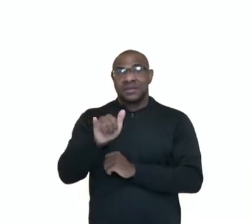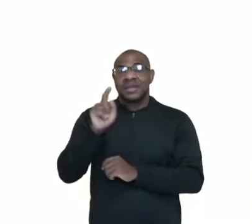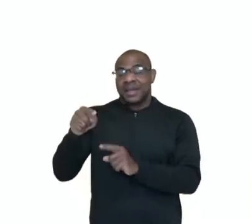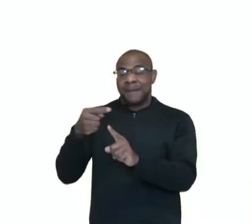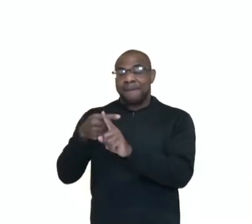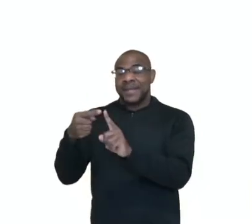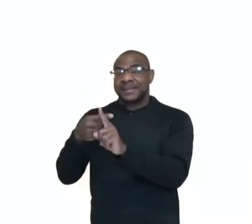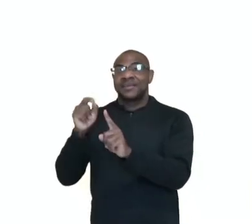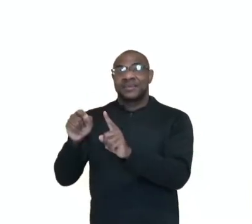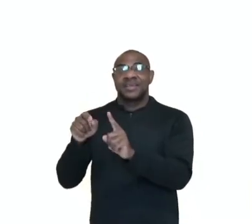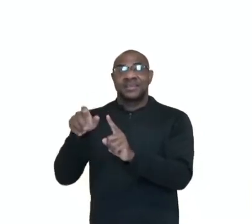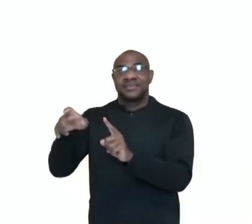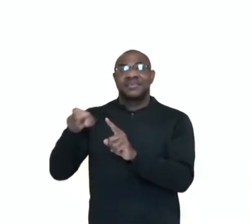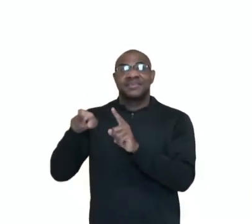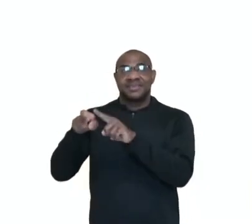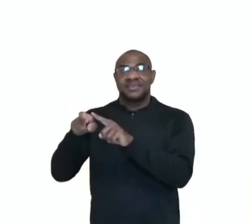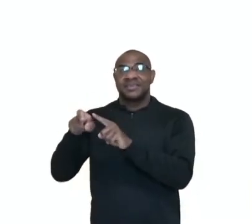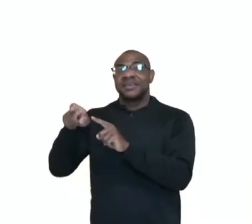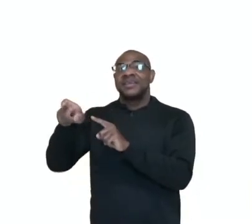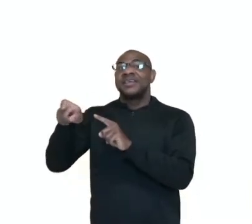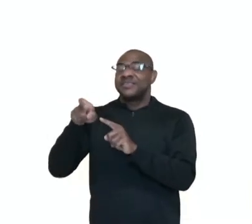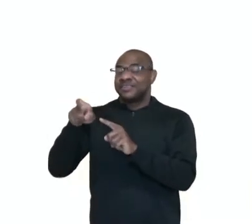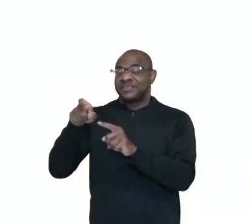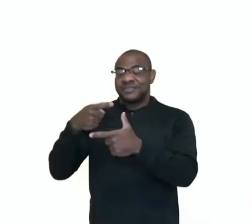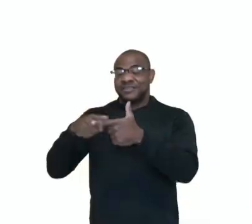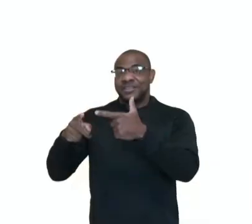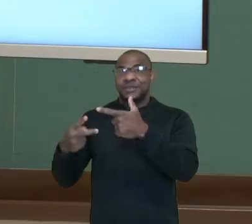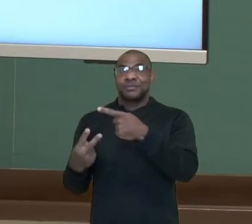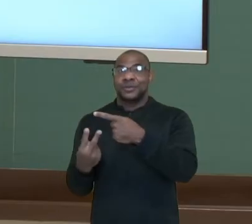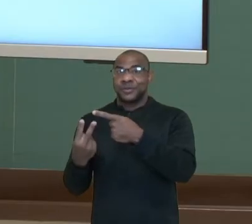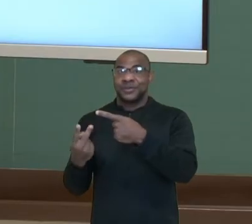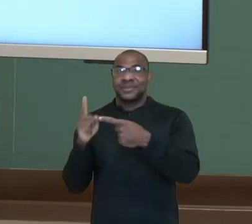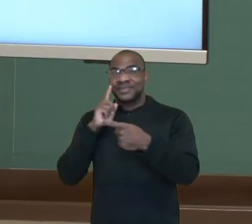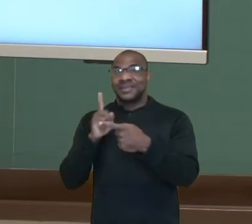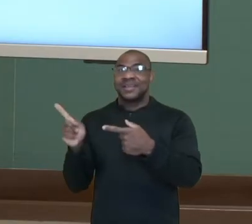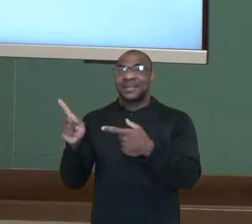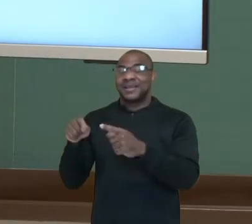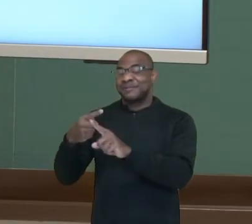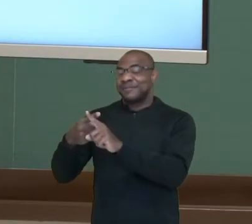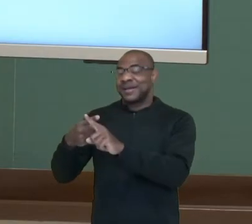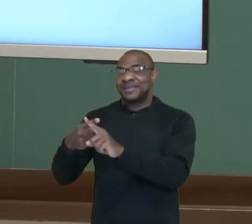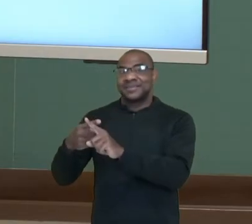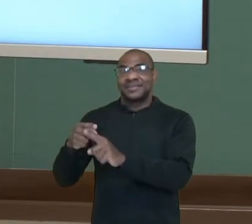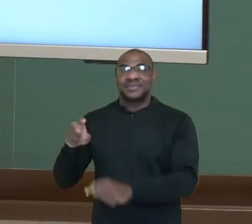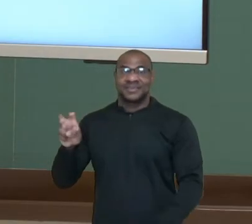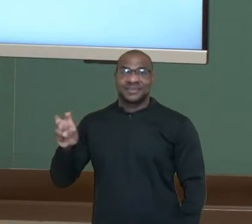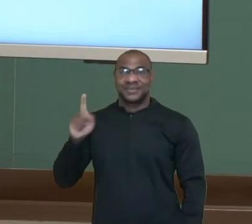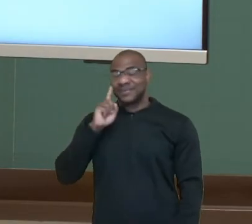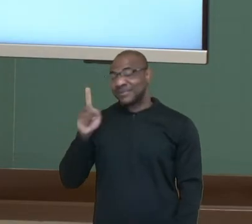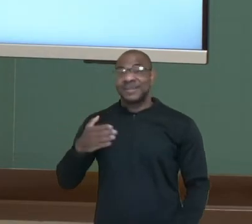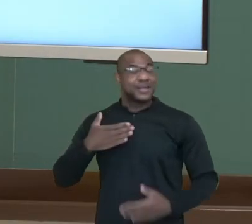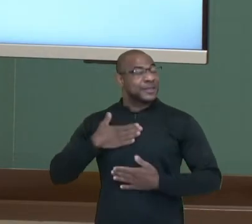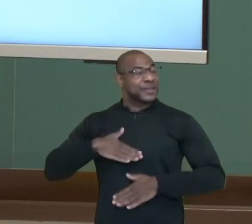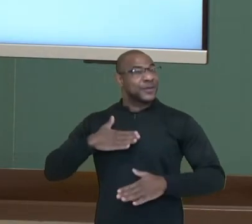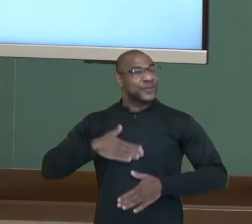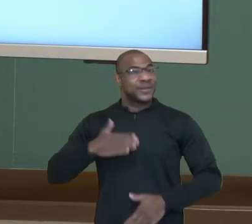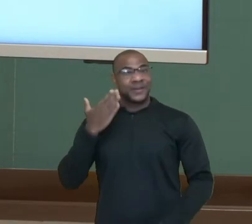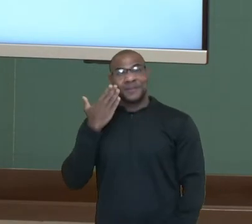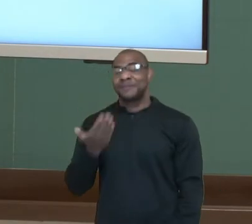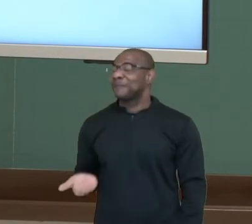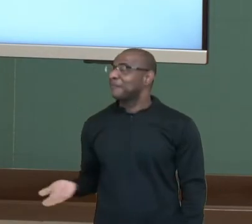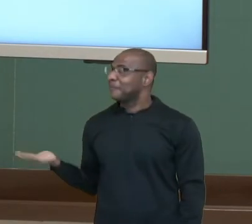de x, x dividido por 2, mais 5, aumentada de 5. Foi bem tranquilinho esse exercício 2 aqui,